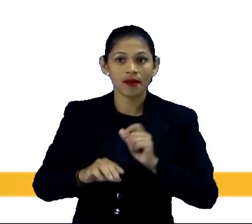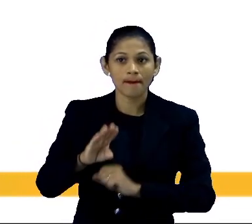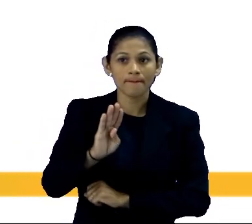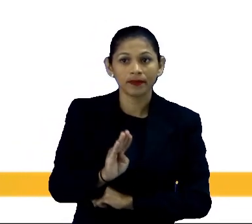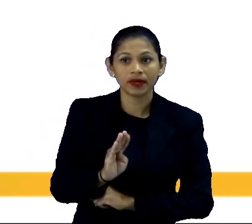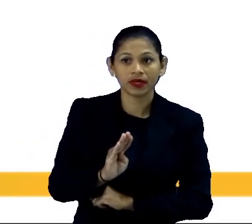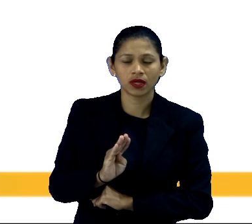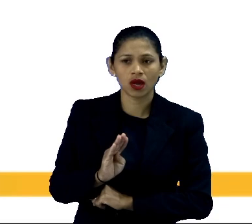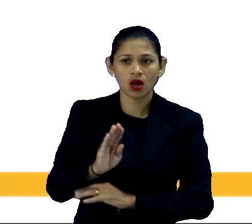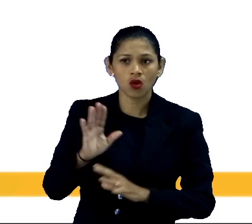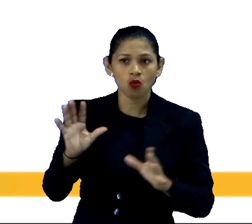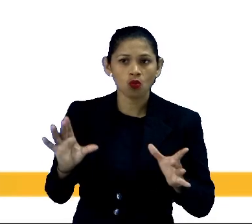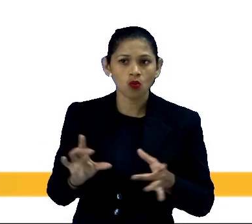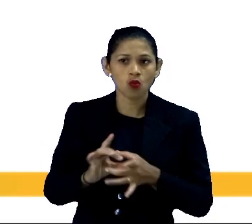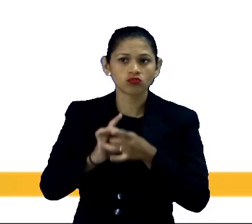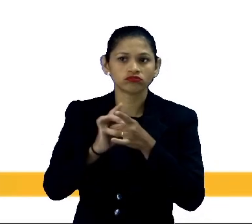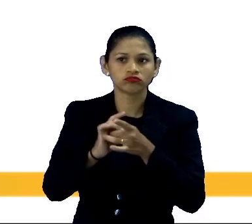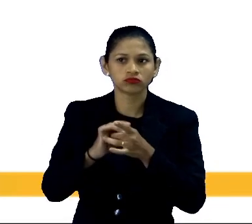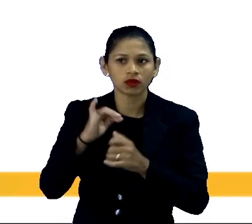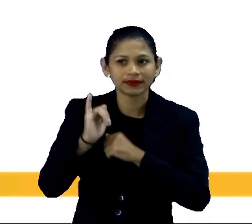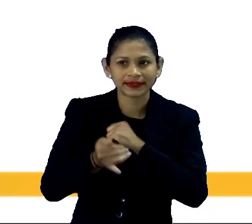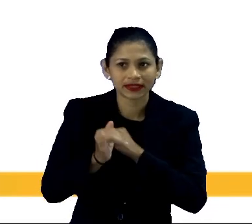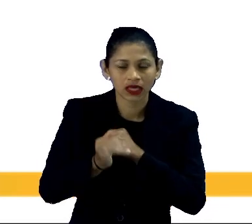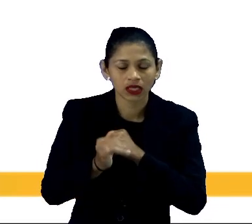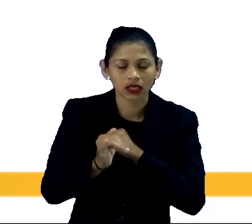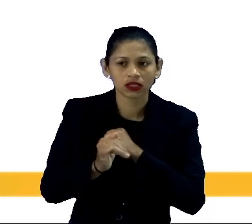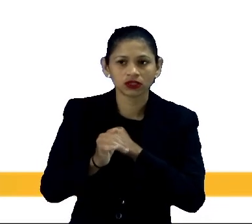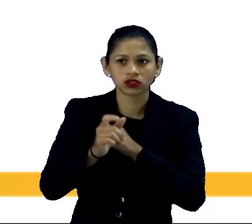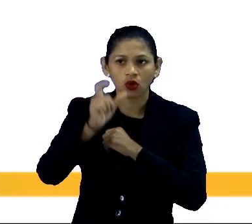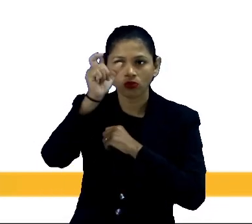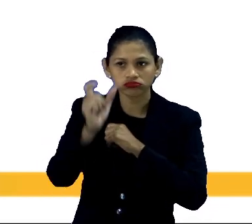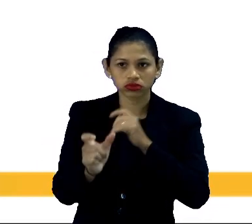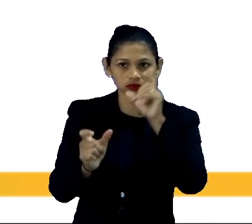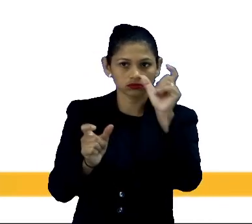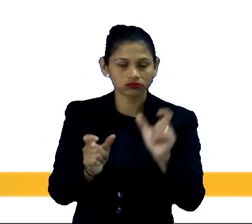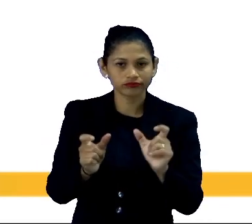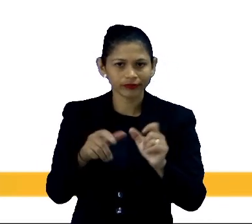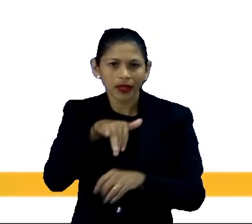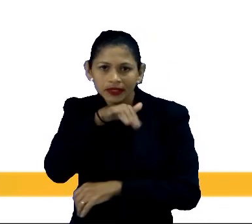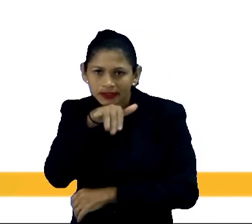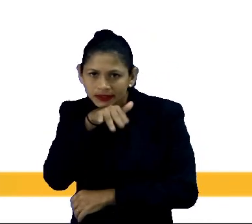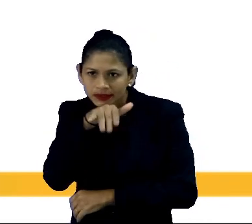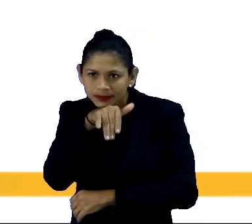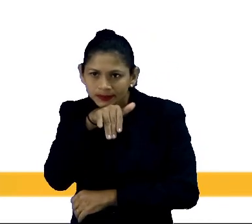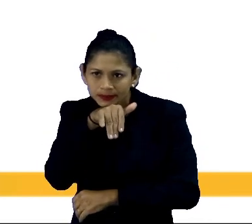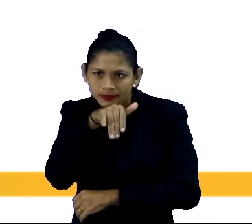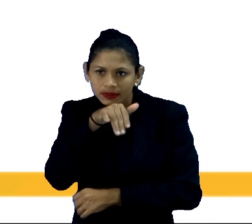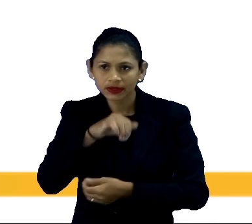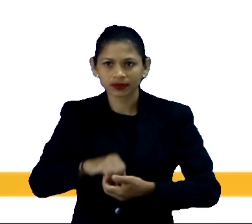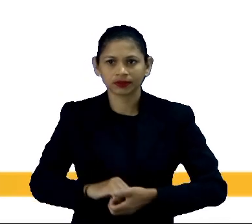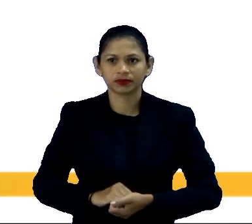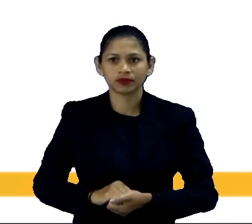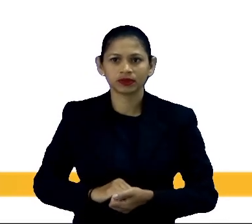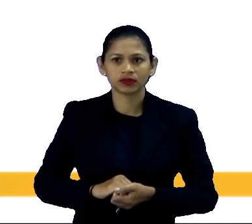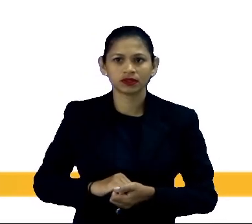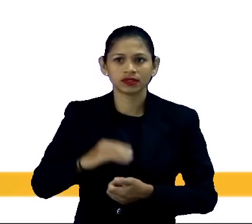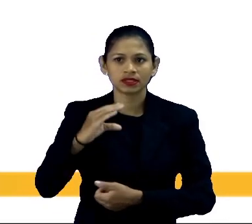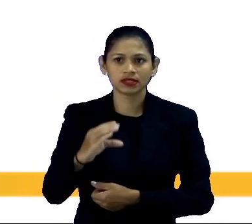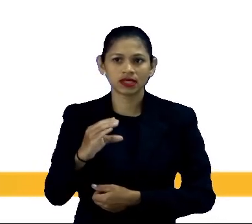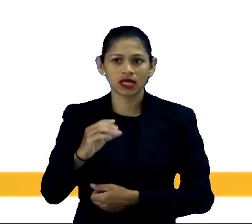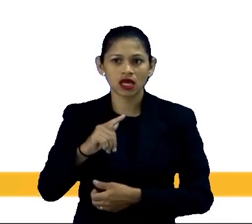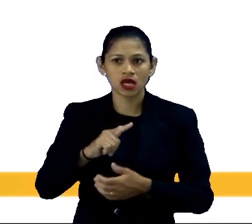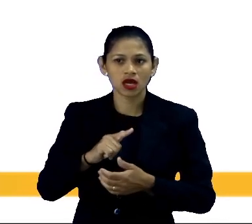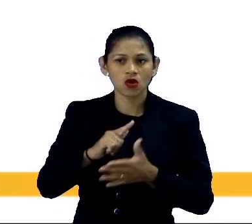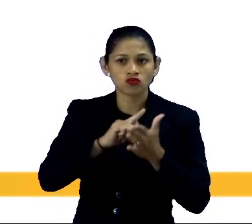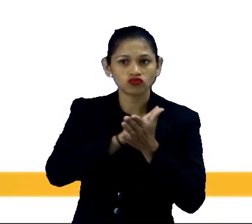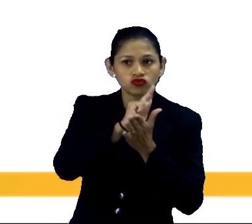narrativa em que os personagens são animais. Ou C. É um gênero literário que apresenta situações do cotidiano.